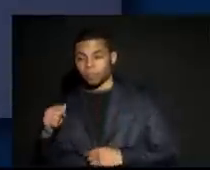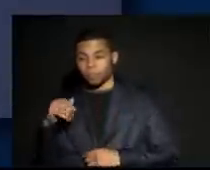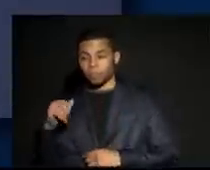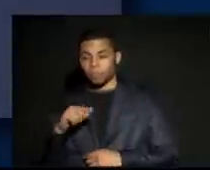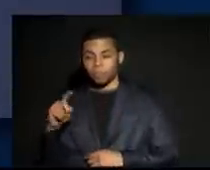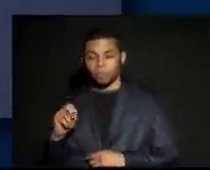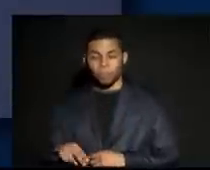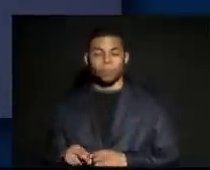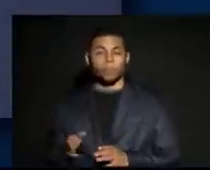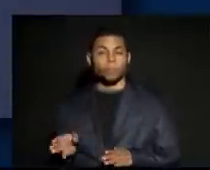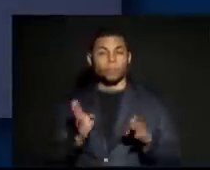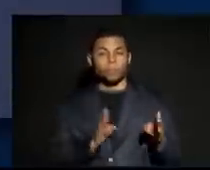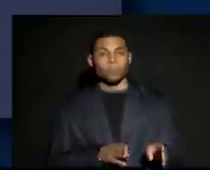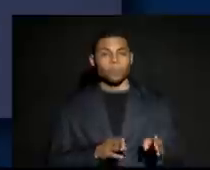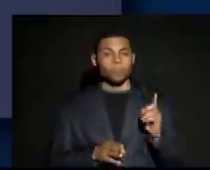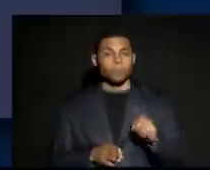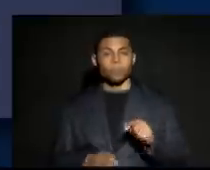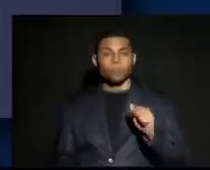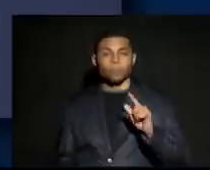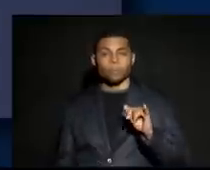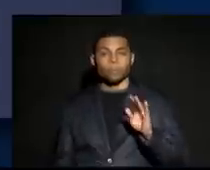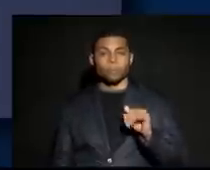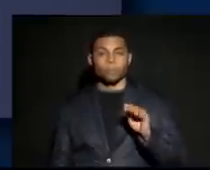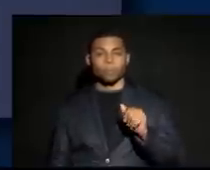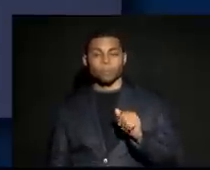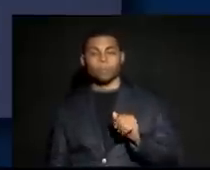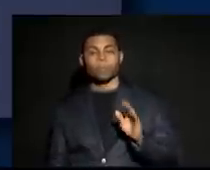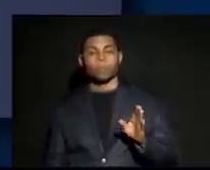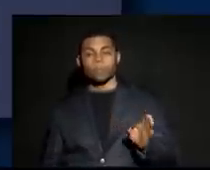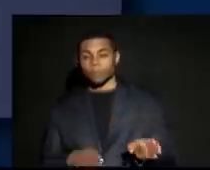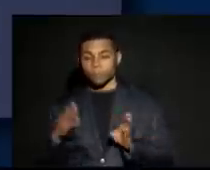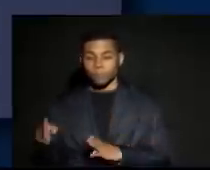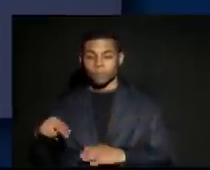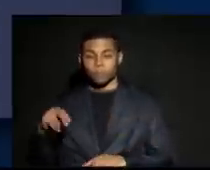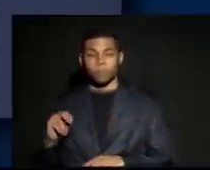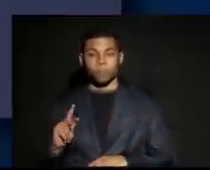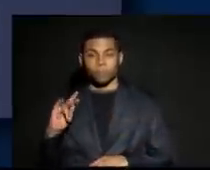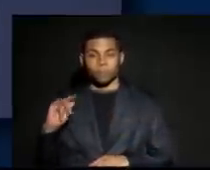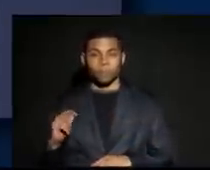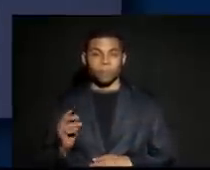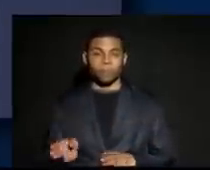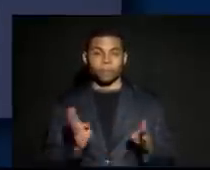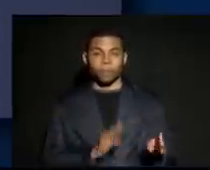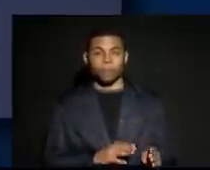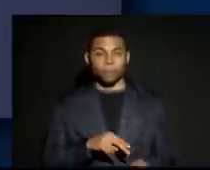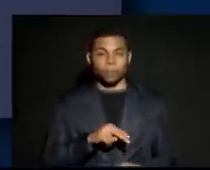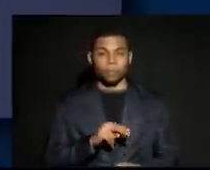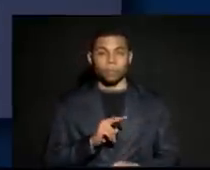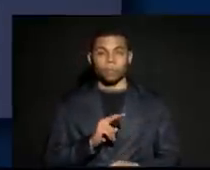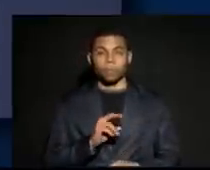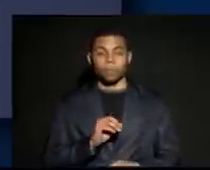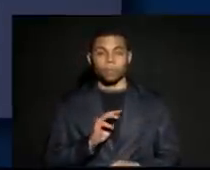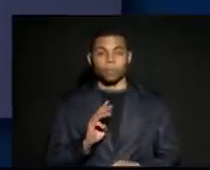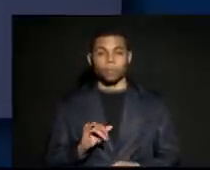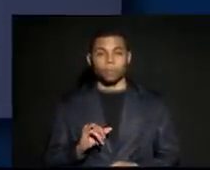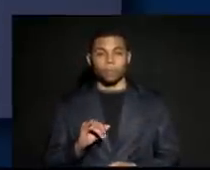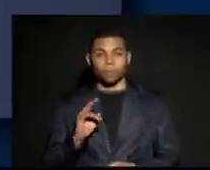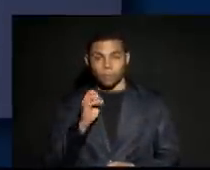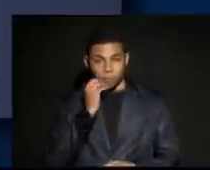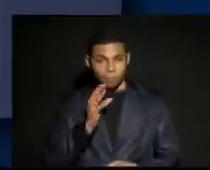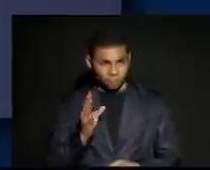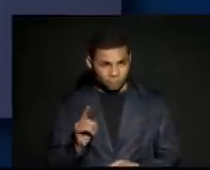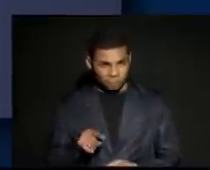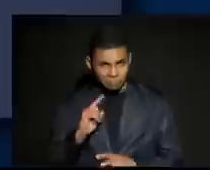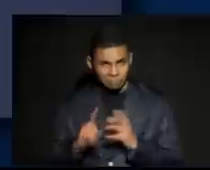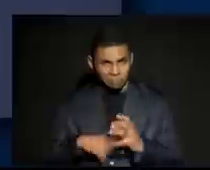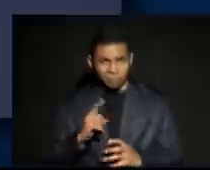um do outro lado eu vou ter eu vou ter Ali Baba de um lado eu vou ter Nokia do outro lado eu vou ter erro ai viu e isso